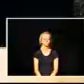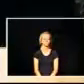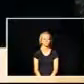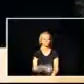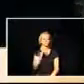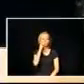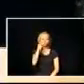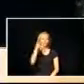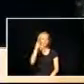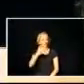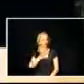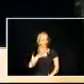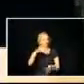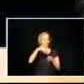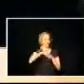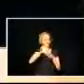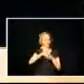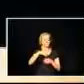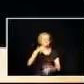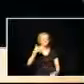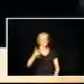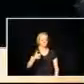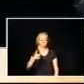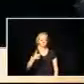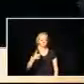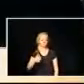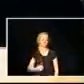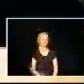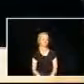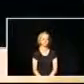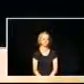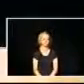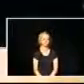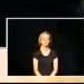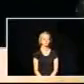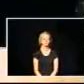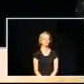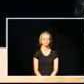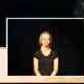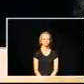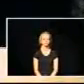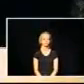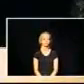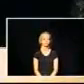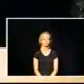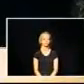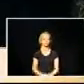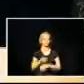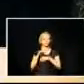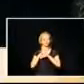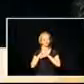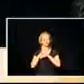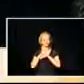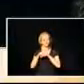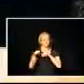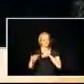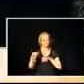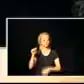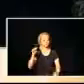o meu voto favorável, eu estava até conversando aqui com a minha assessoria jurídica,